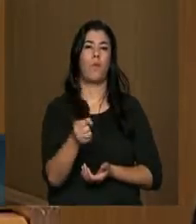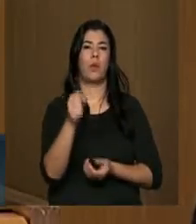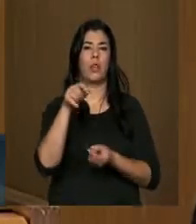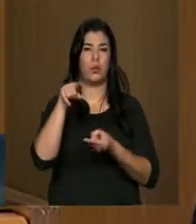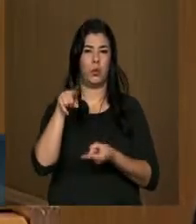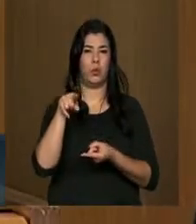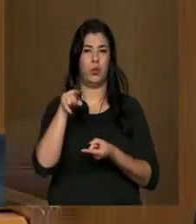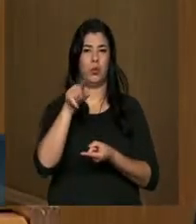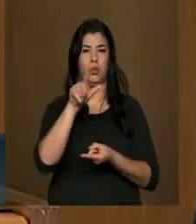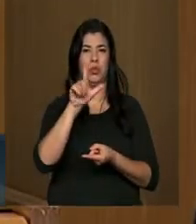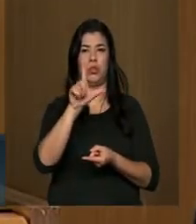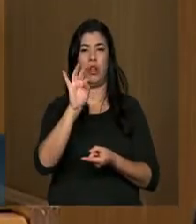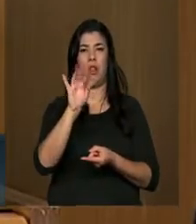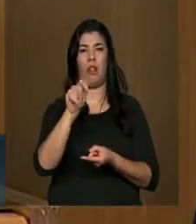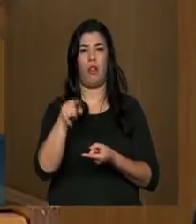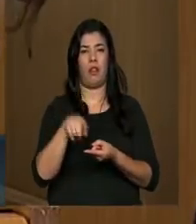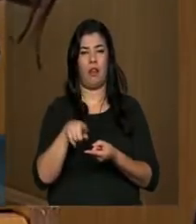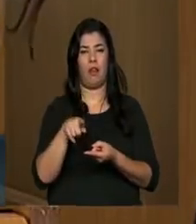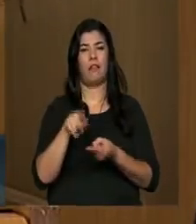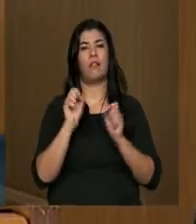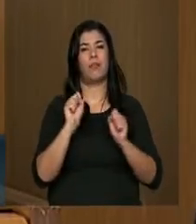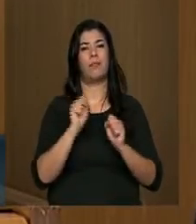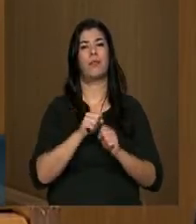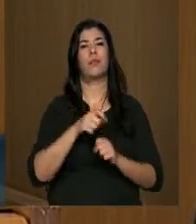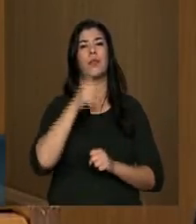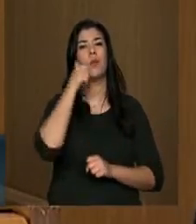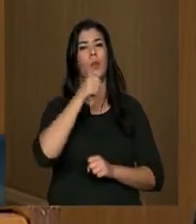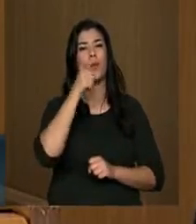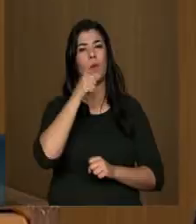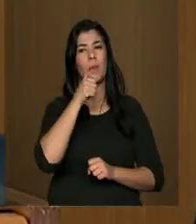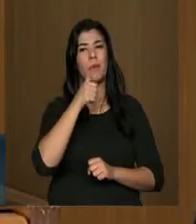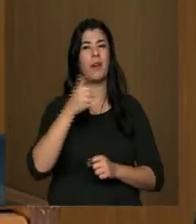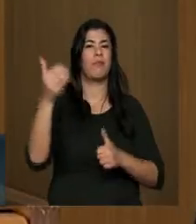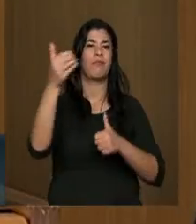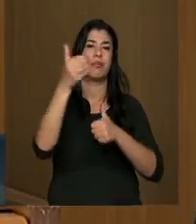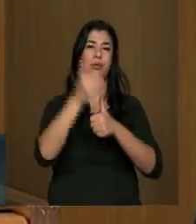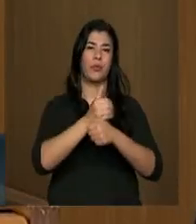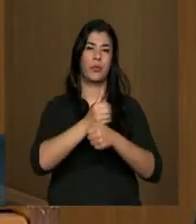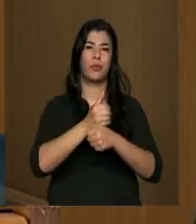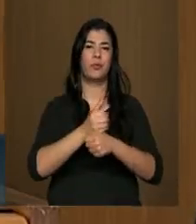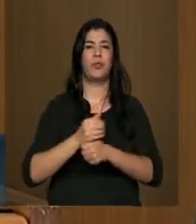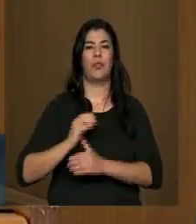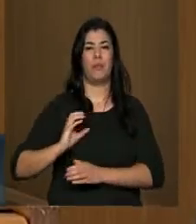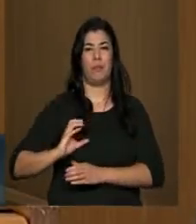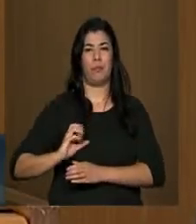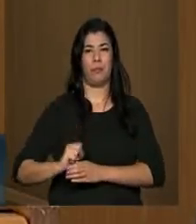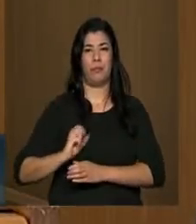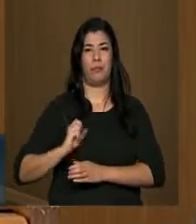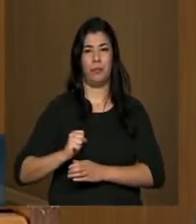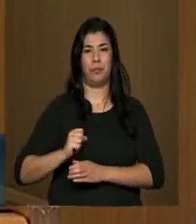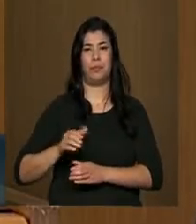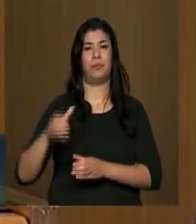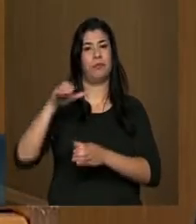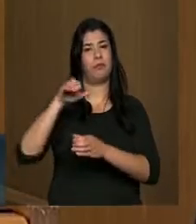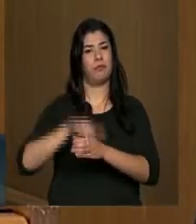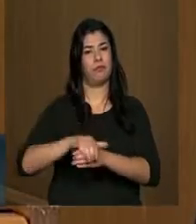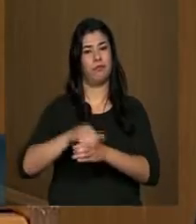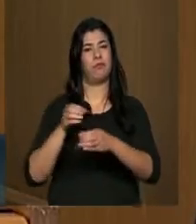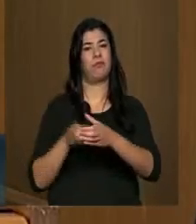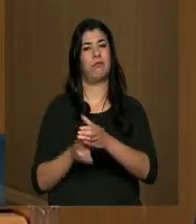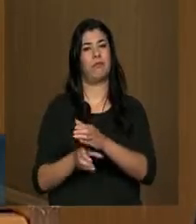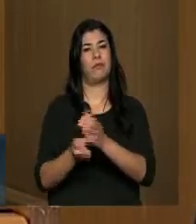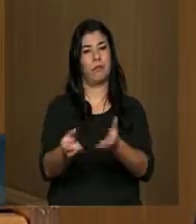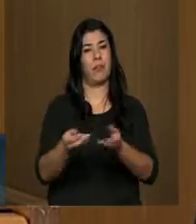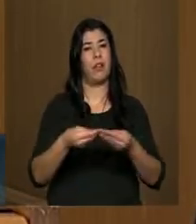receber leite humano de uma doadora, né? Então, isso é fundamental para a saúde desses bebês, para a sobrevivência de